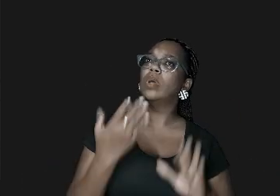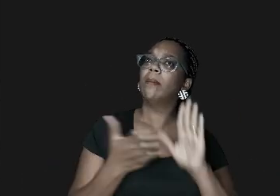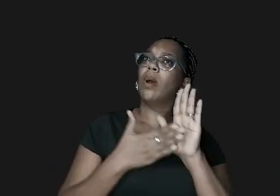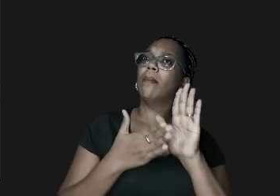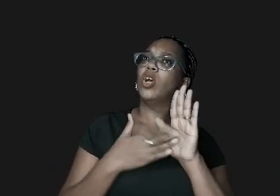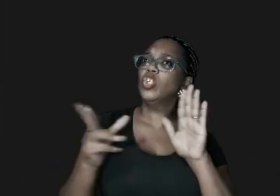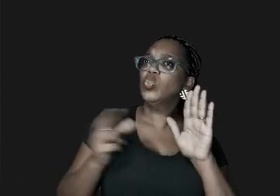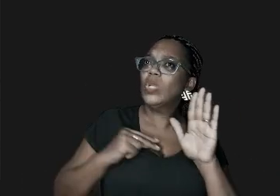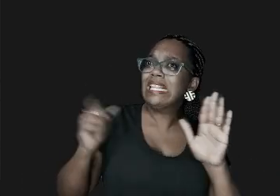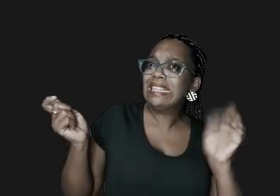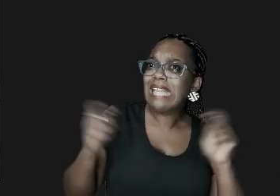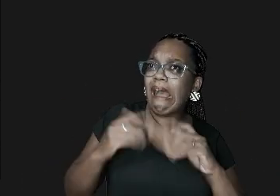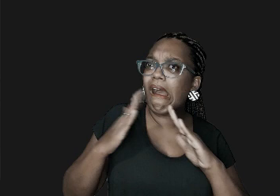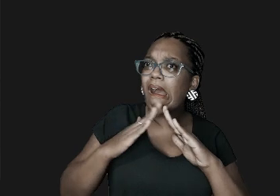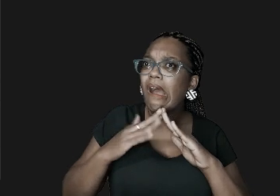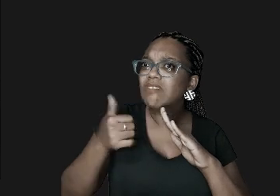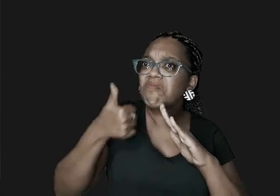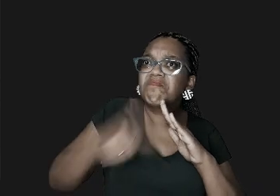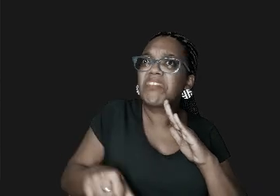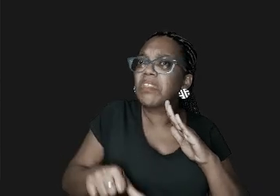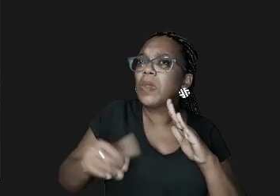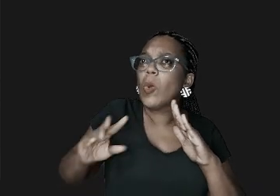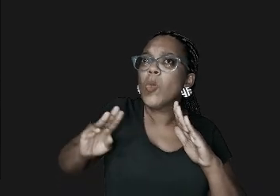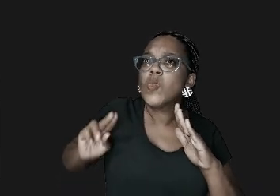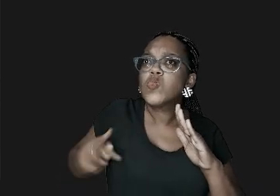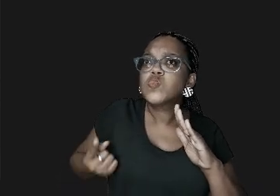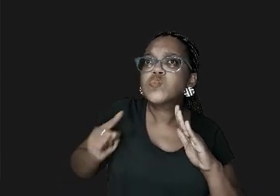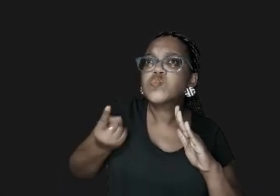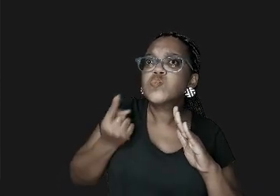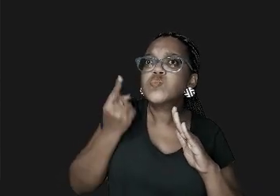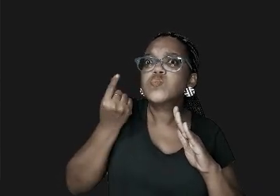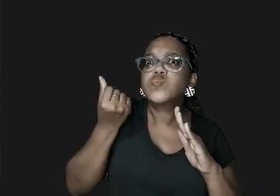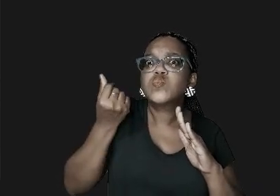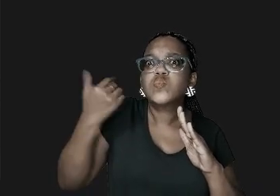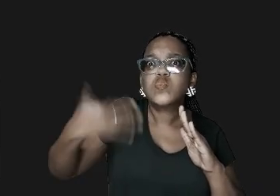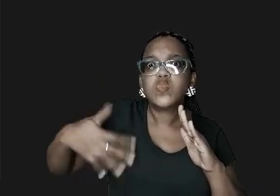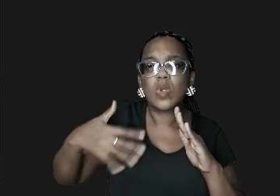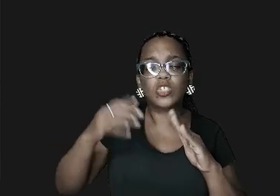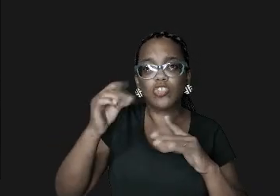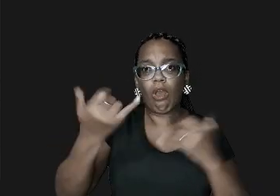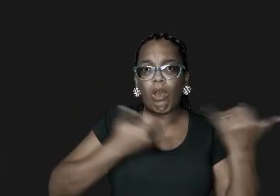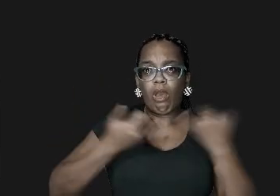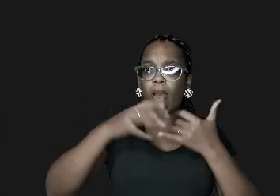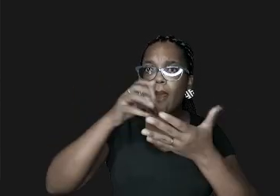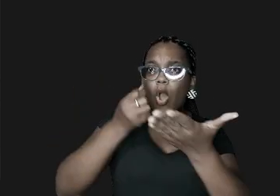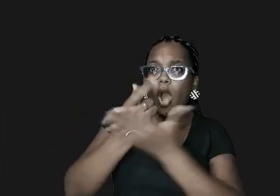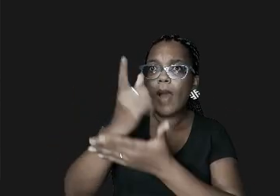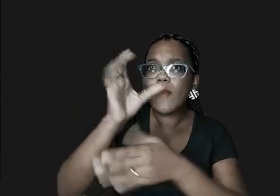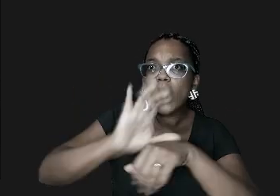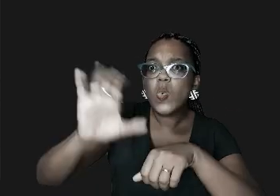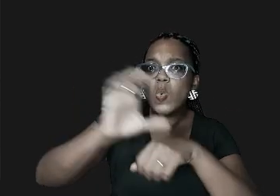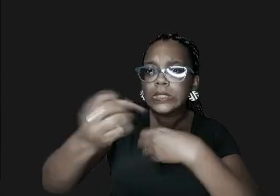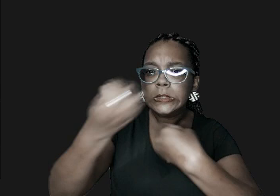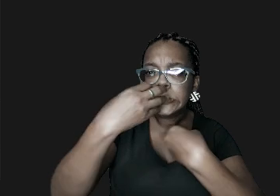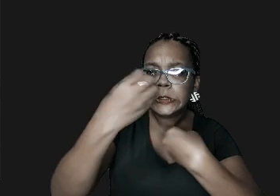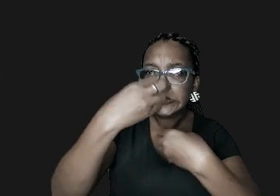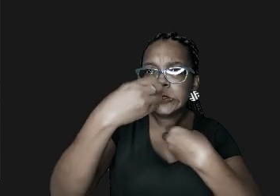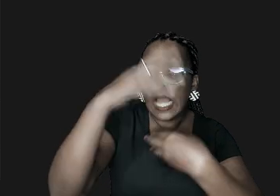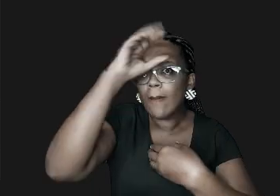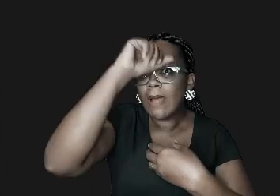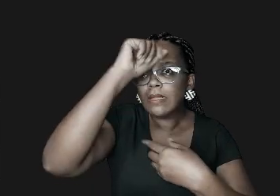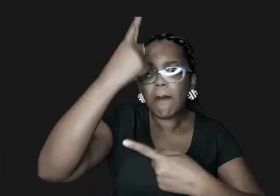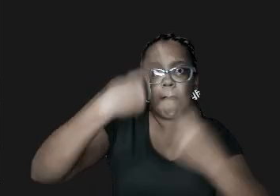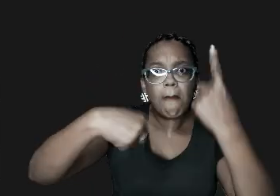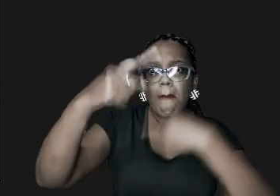de repente vem uma uma situação dessa uma proposta não você pode ficar Milionária em casa ali operando basta você se informar comprar